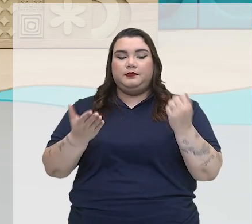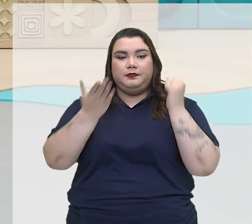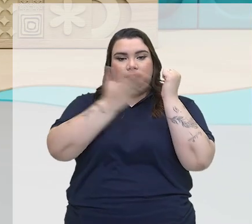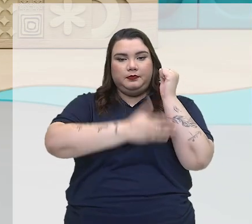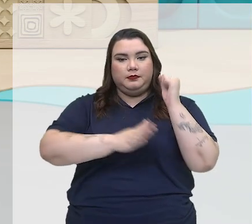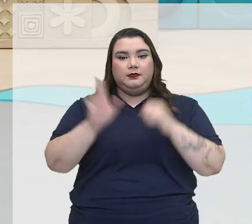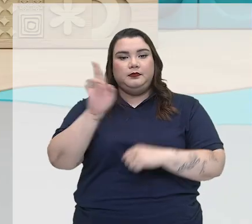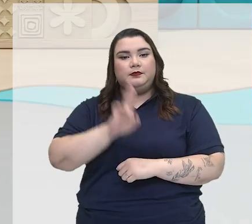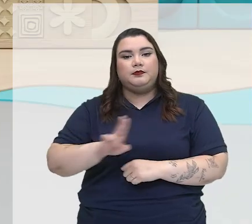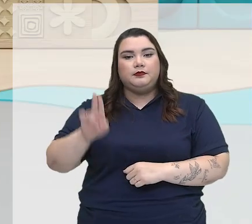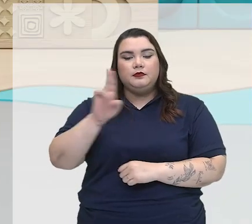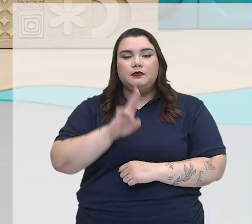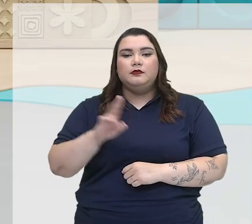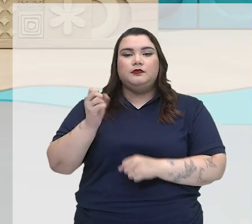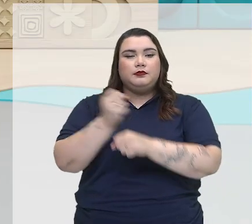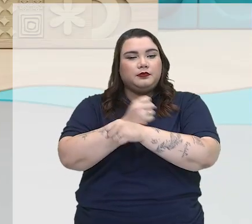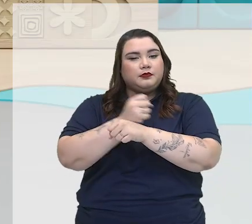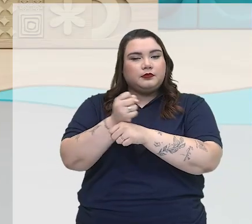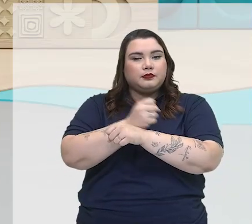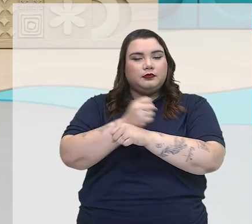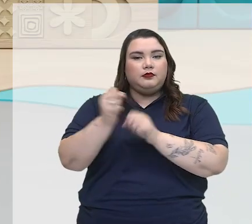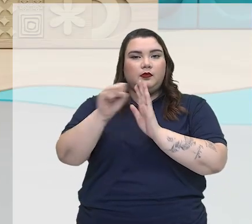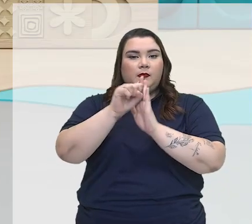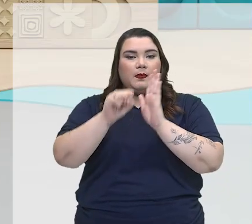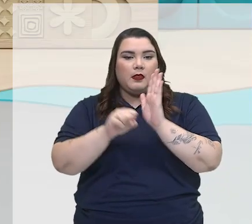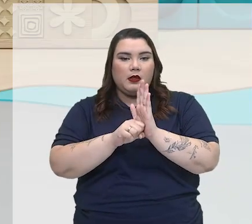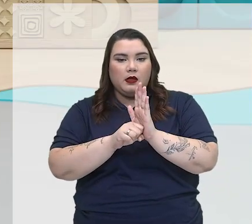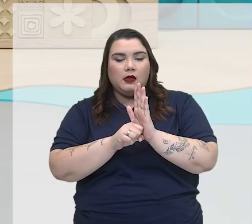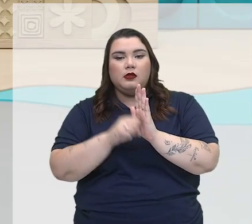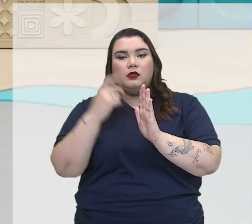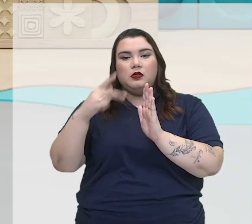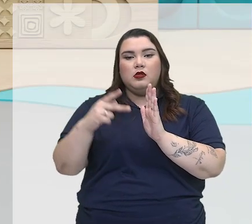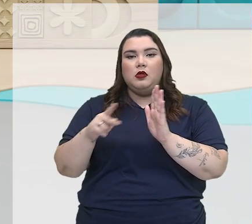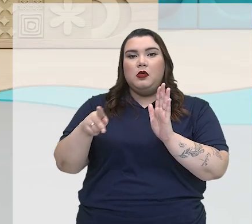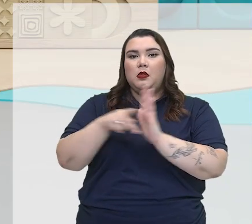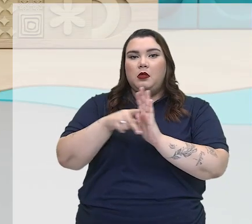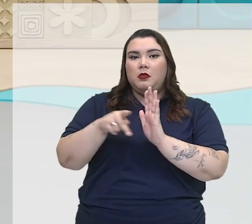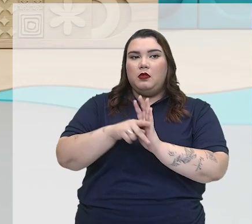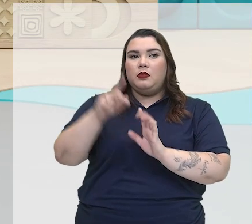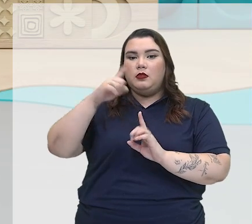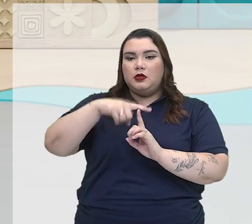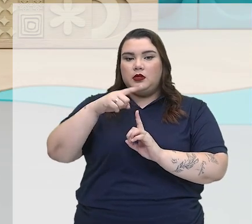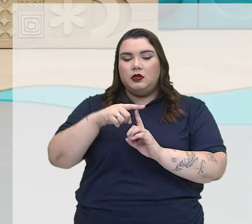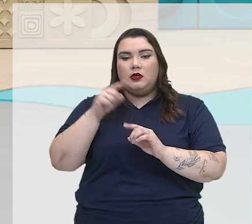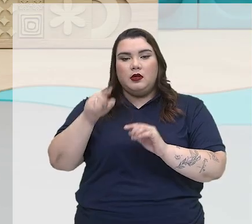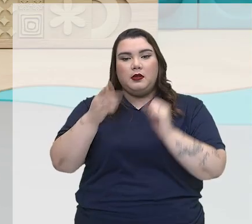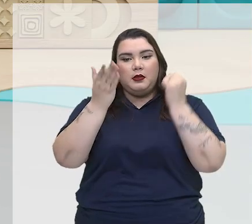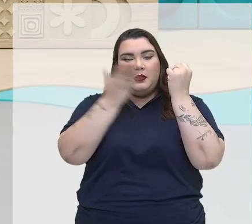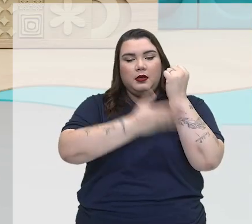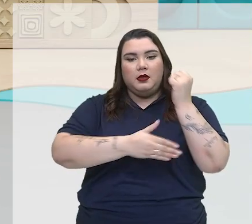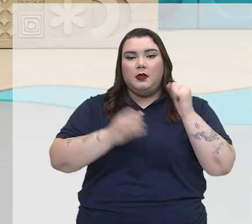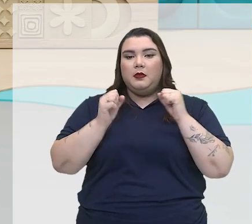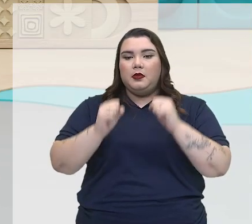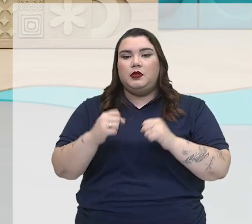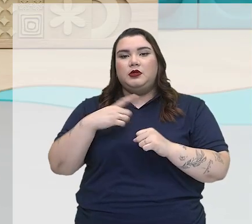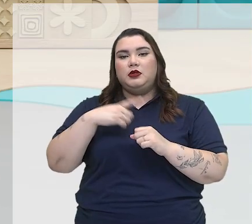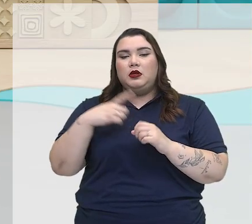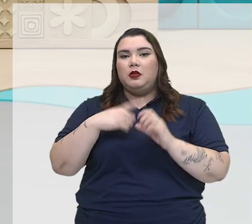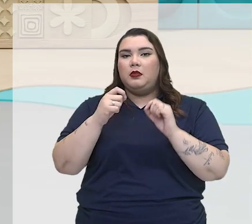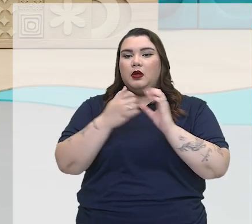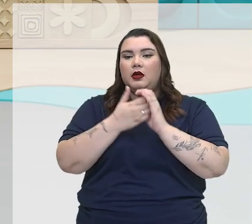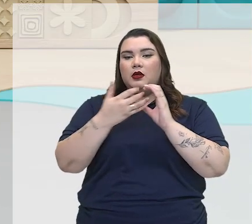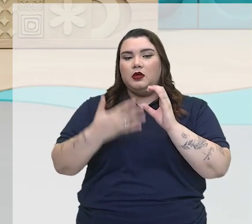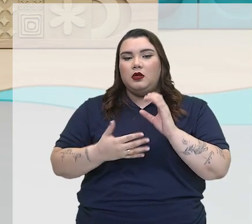é utilizada há vários anos, há vários séculos. Além de sua própria estabilidade, as madeiras oferecem uma vantagem